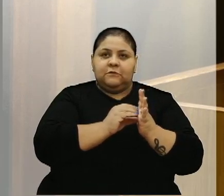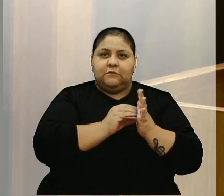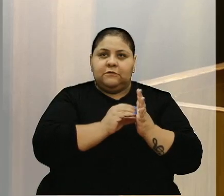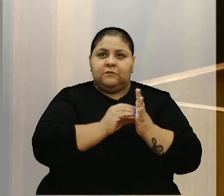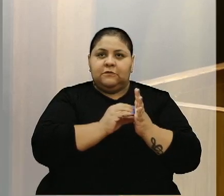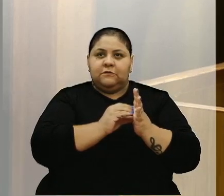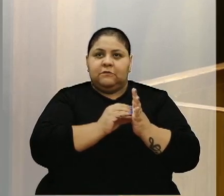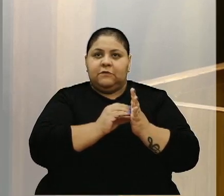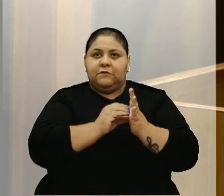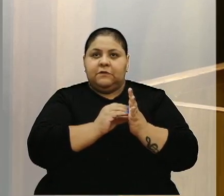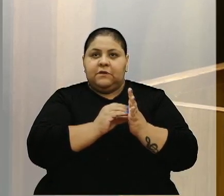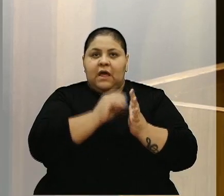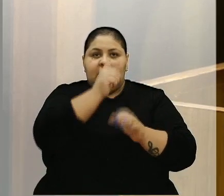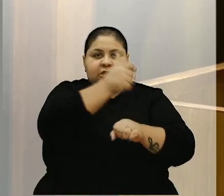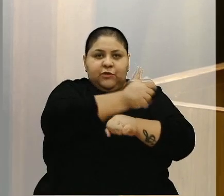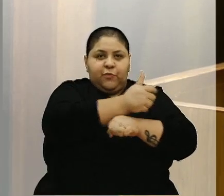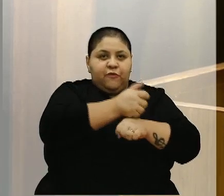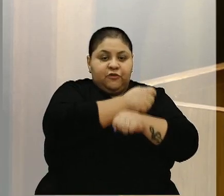da higienização,